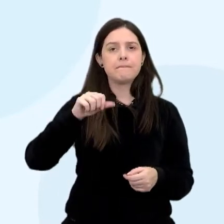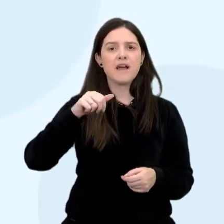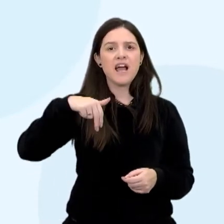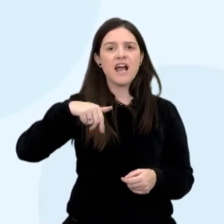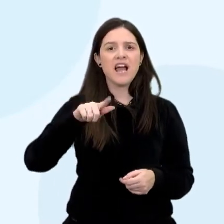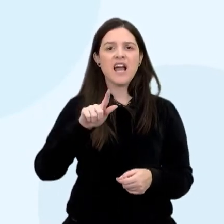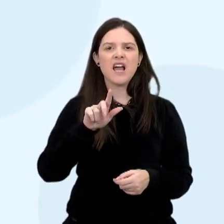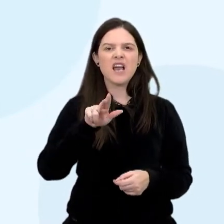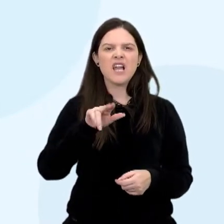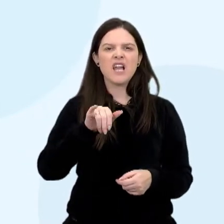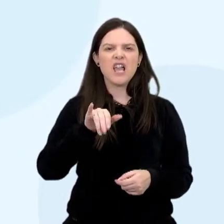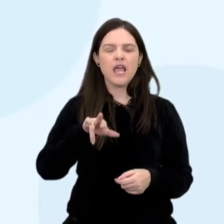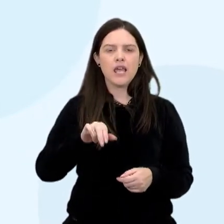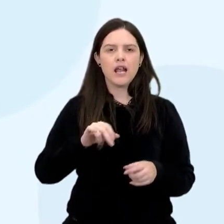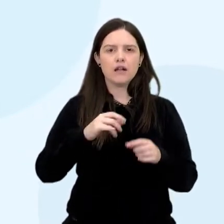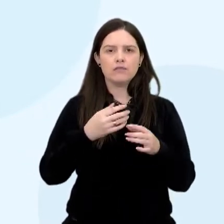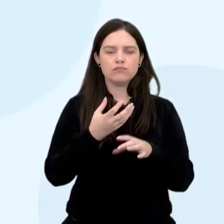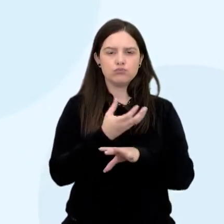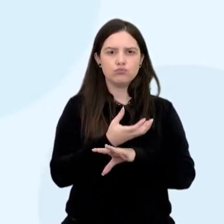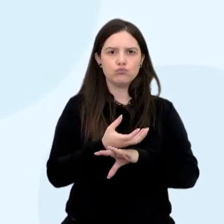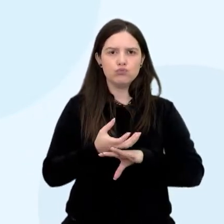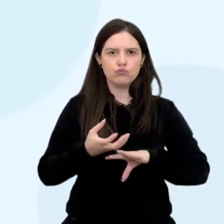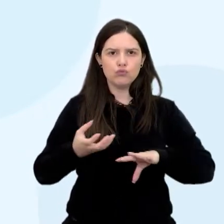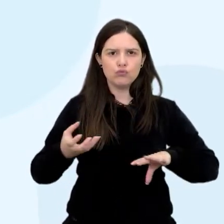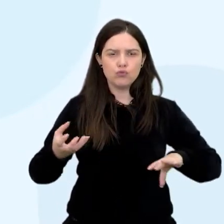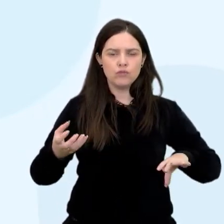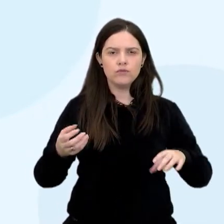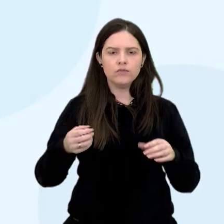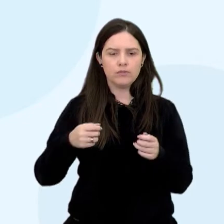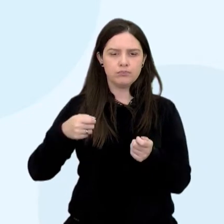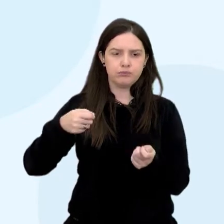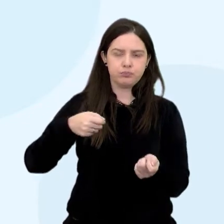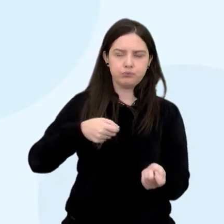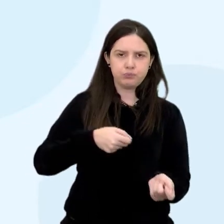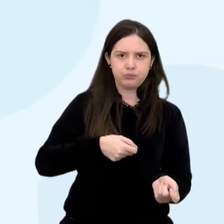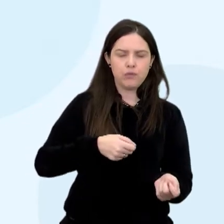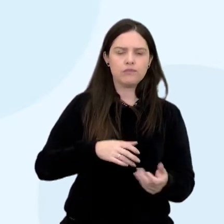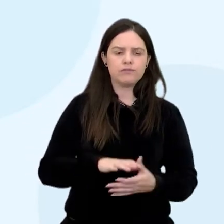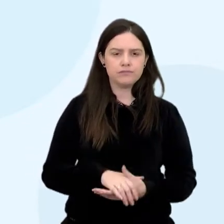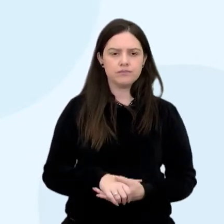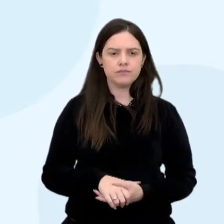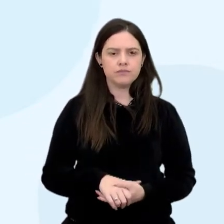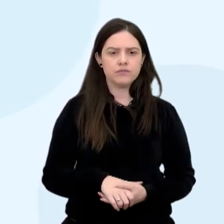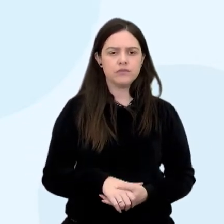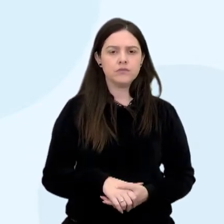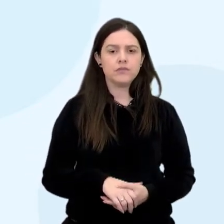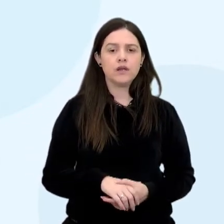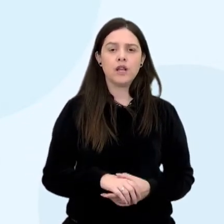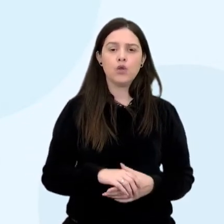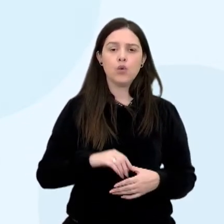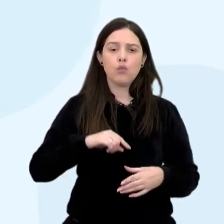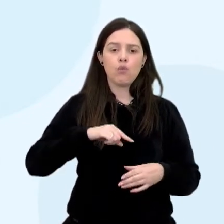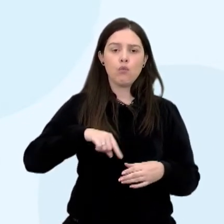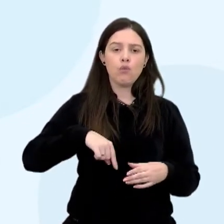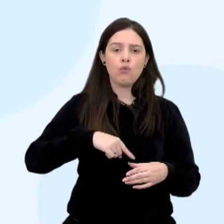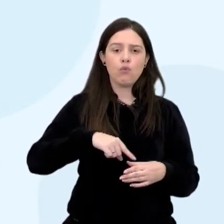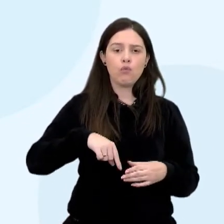transparentes foram acopladas aqui na bomba, né, uma em cada lado. E lá no fundo tem um